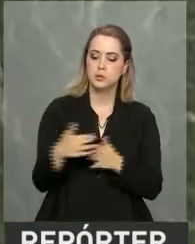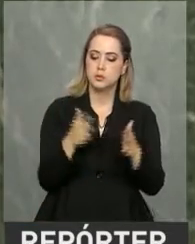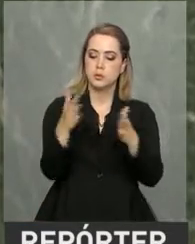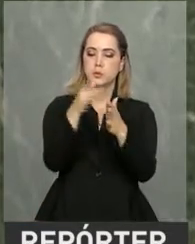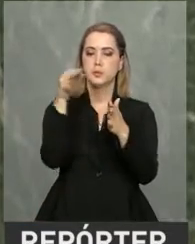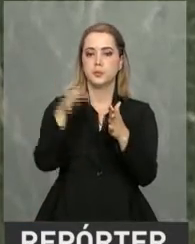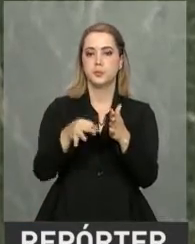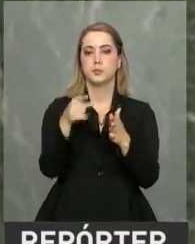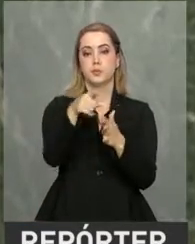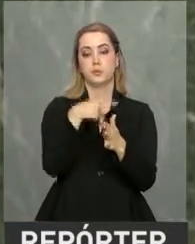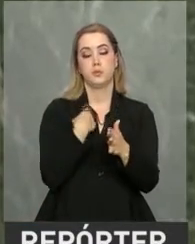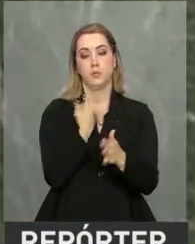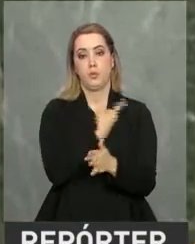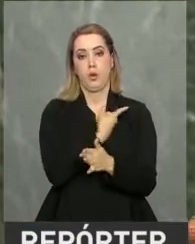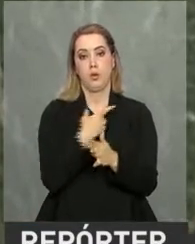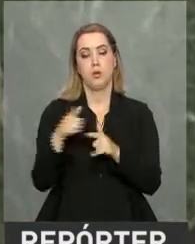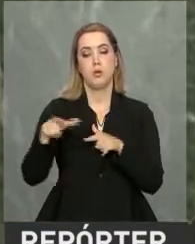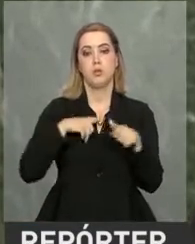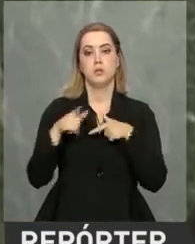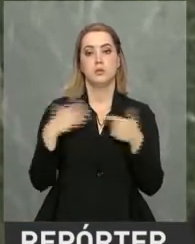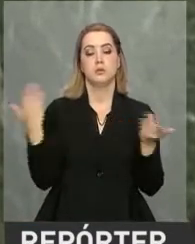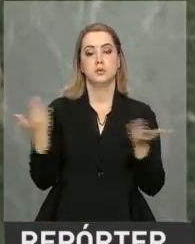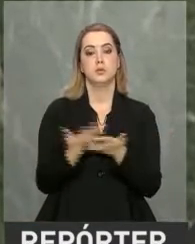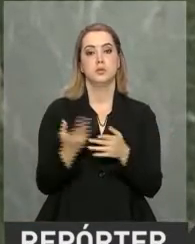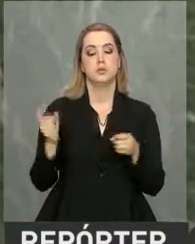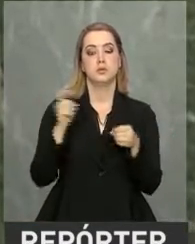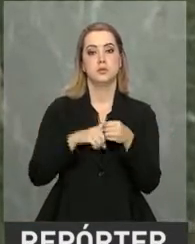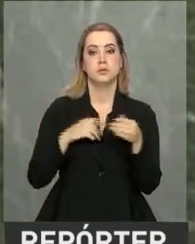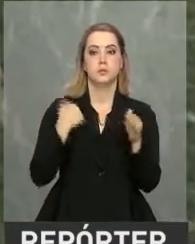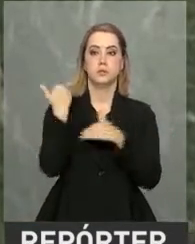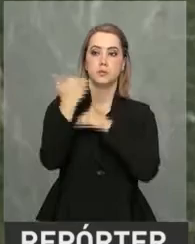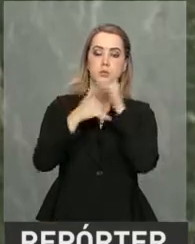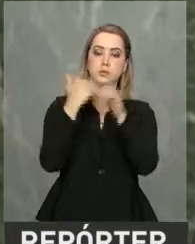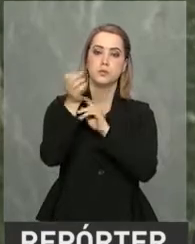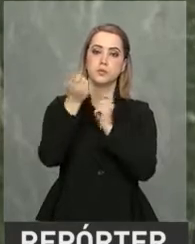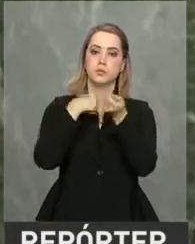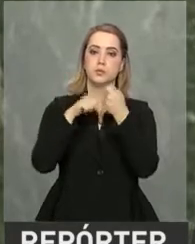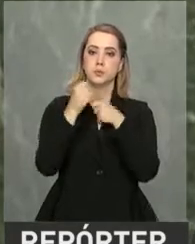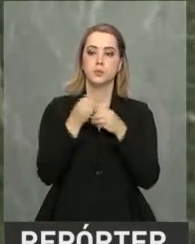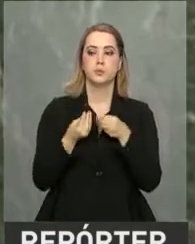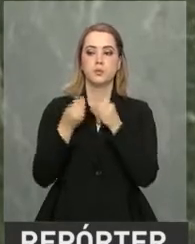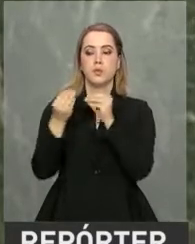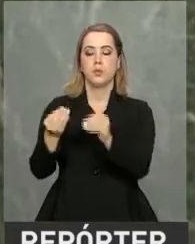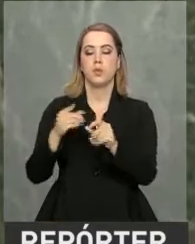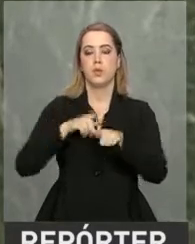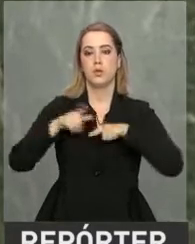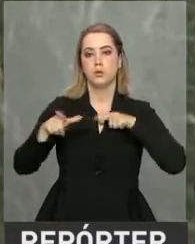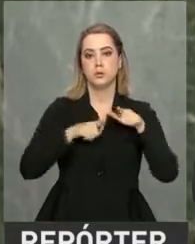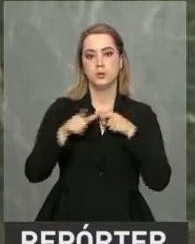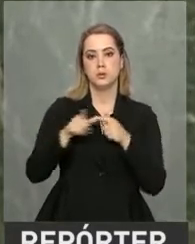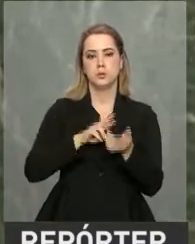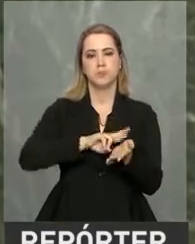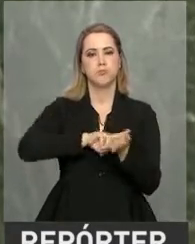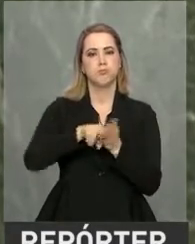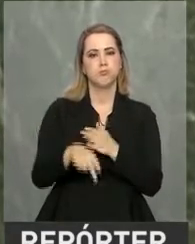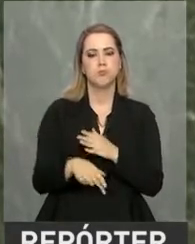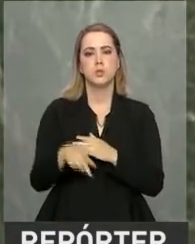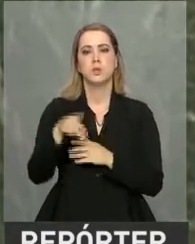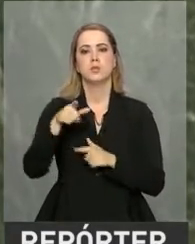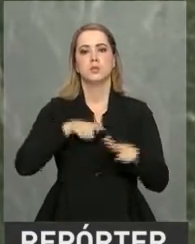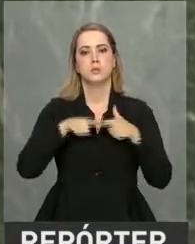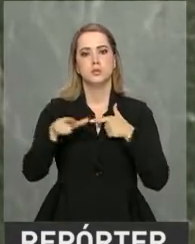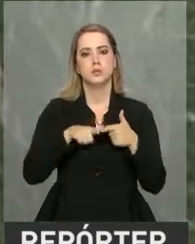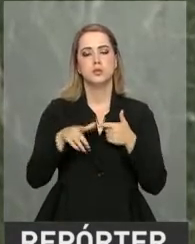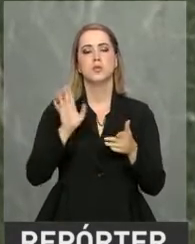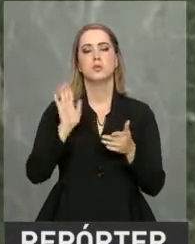tarefa agora é retomar o crescimento econômico e restituir aos trabalhadores brasileiros milhões de empregos